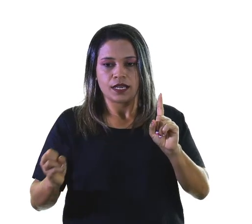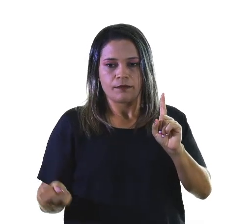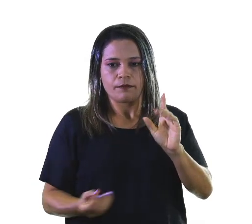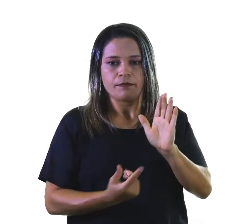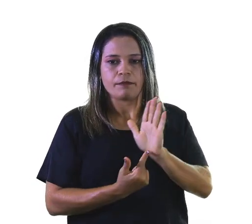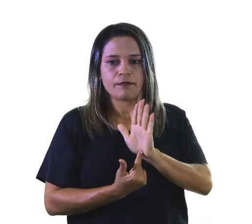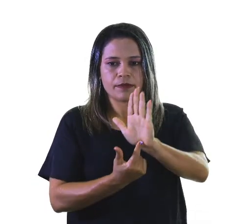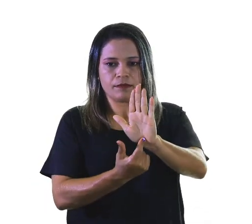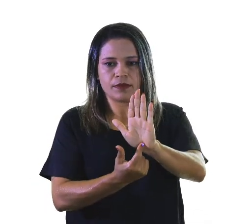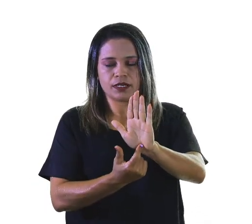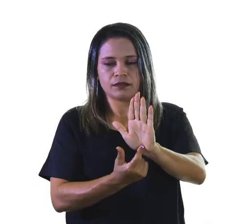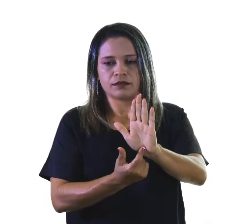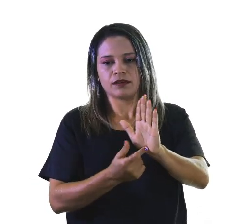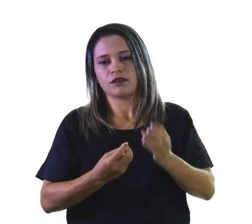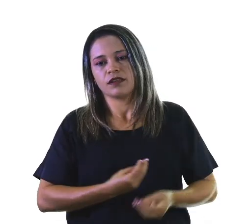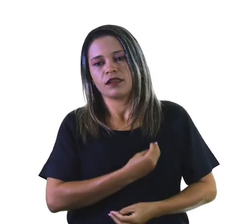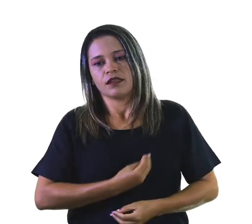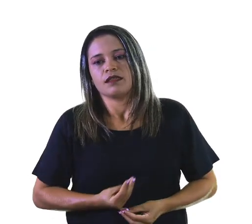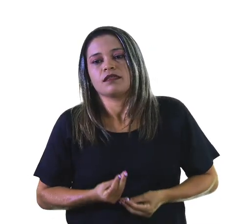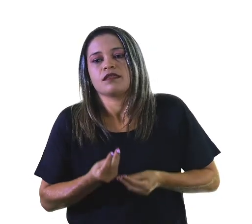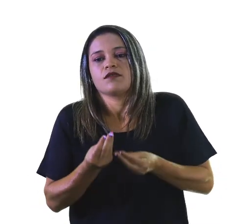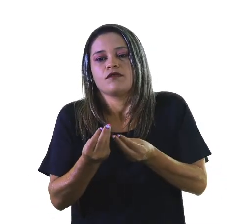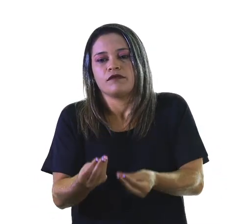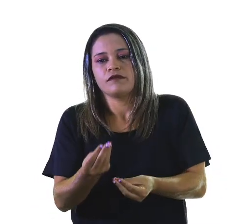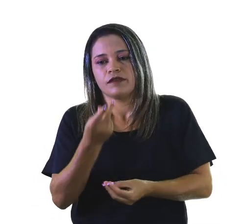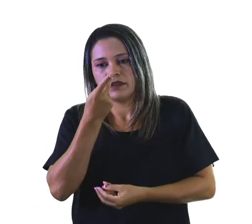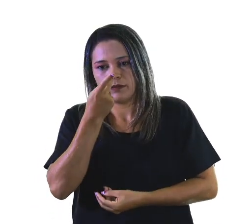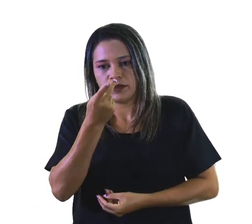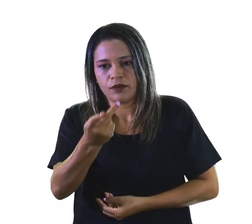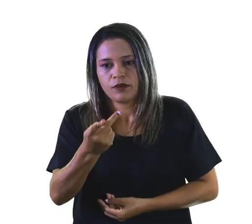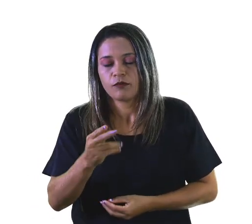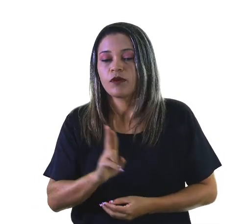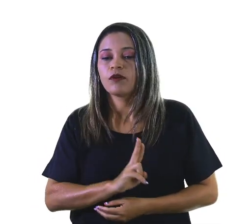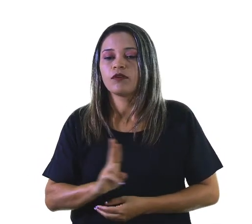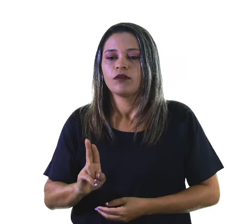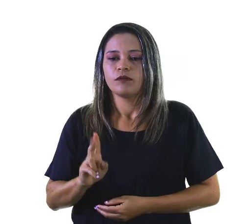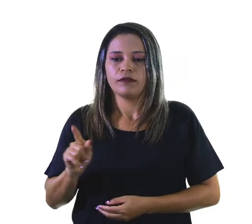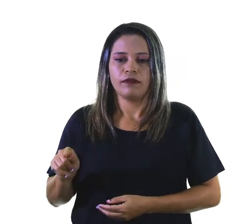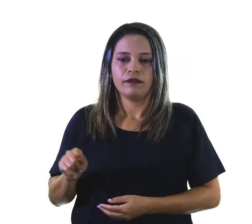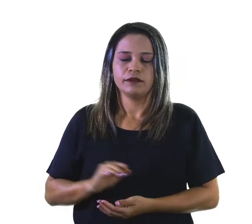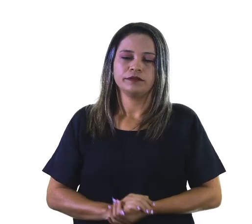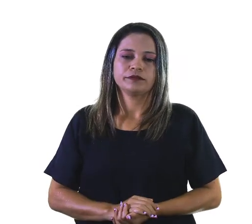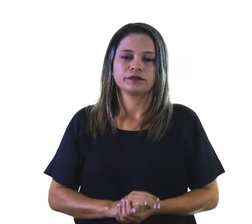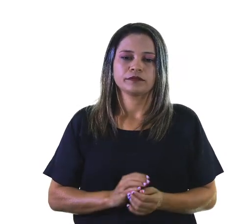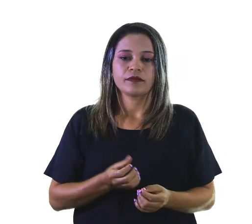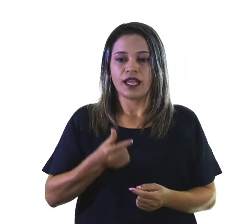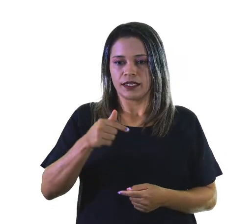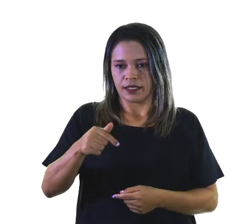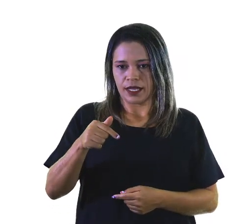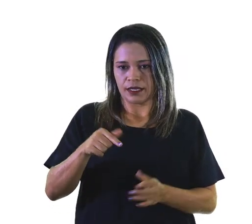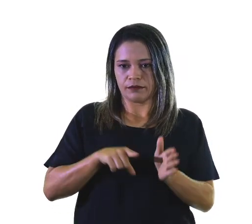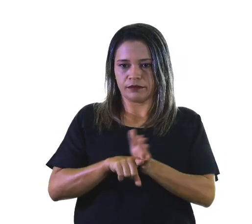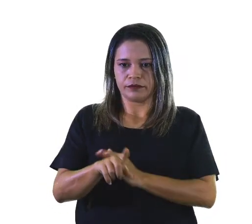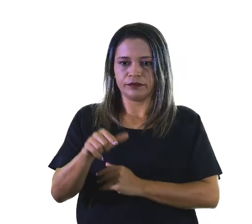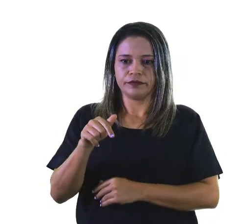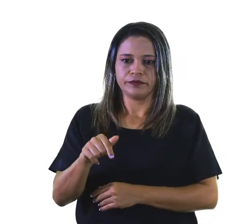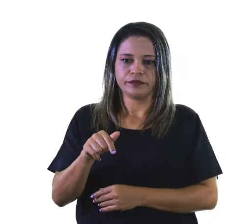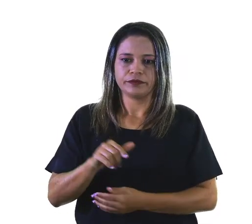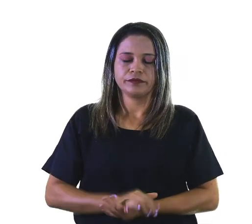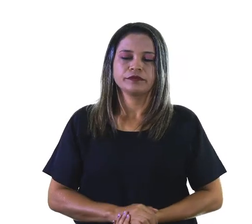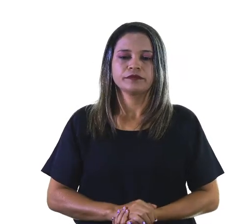e deu vida para ele? Então você vai responder a número 6. Questão 7. Questão 7 fala o